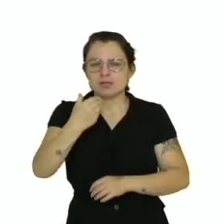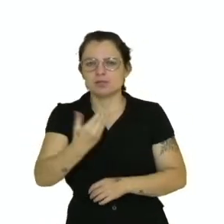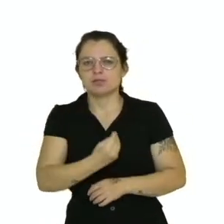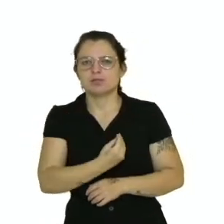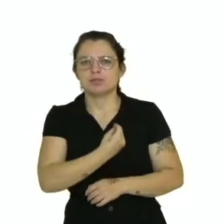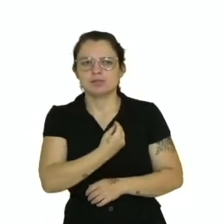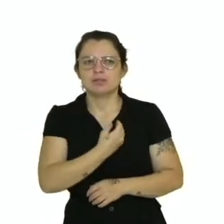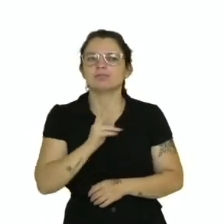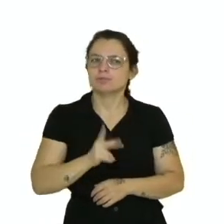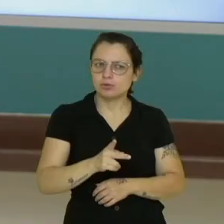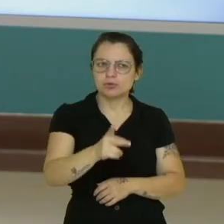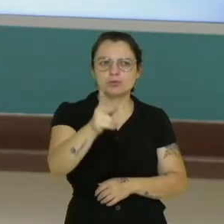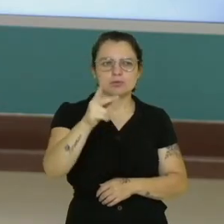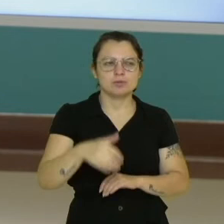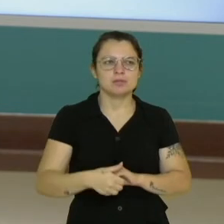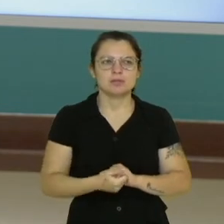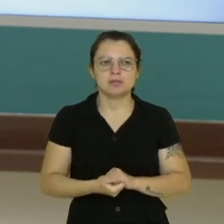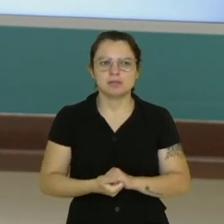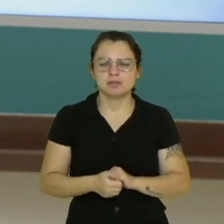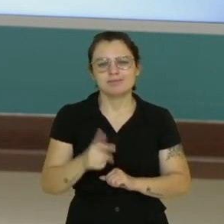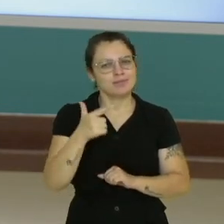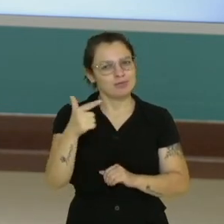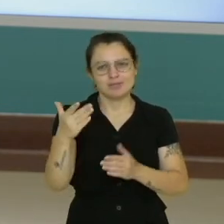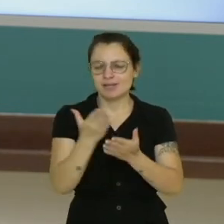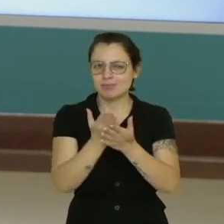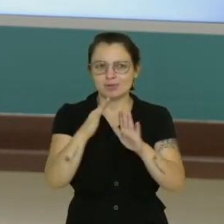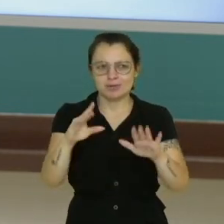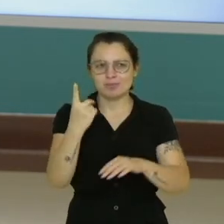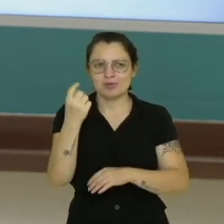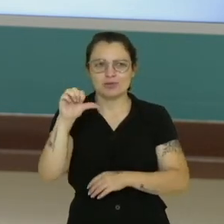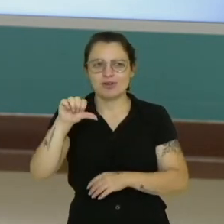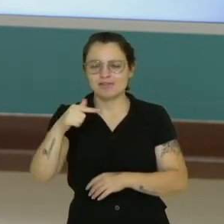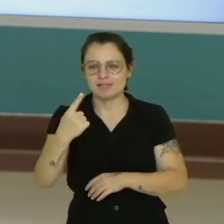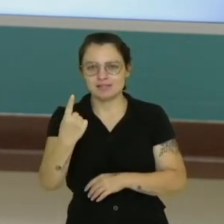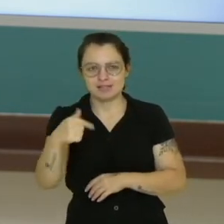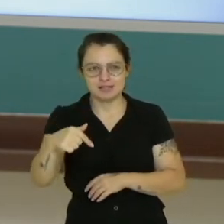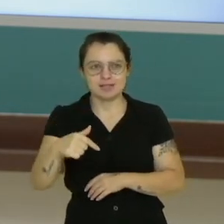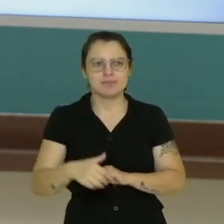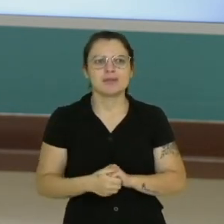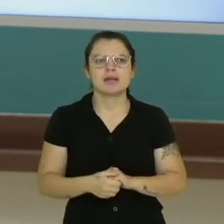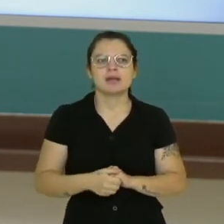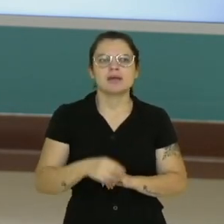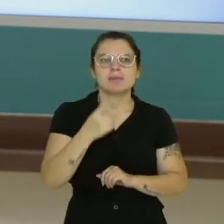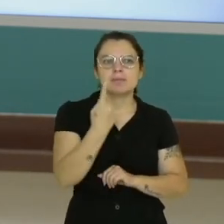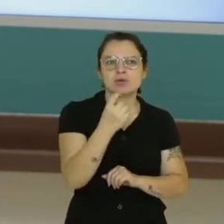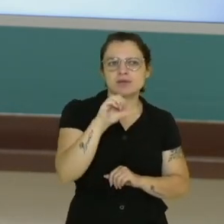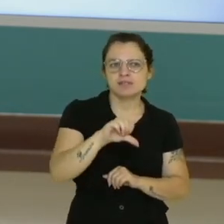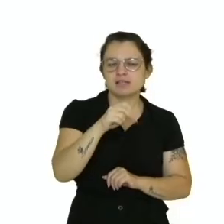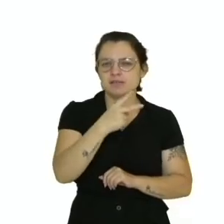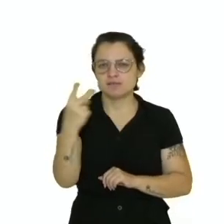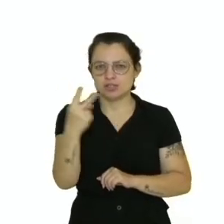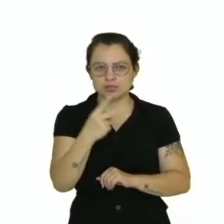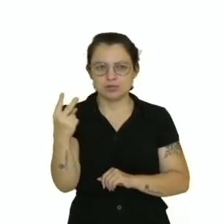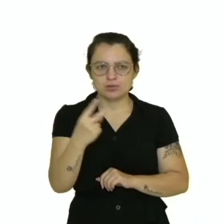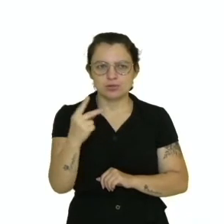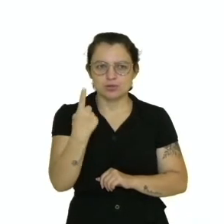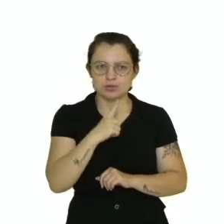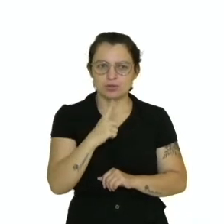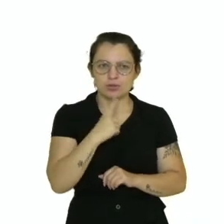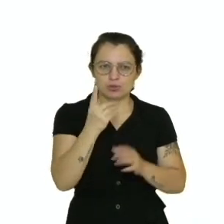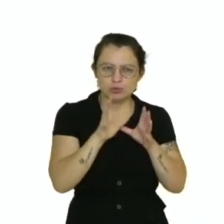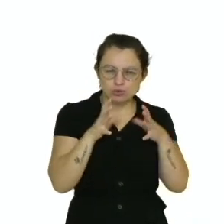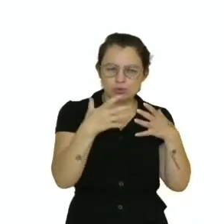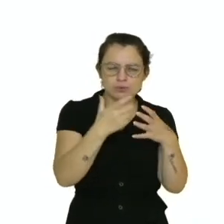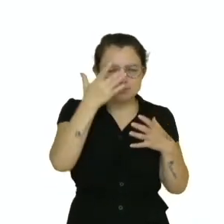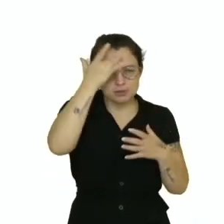trabalho prosseguiram. Então não foi muita coisa resolvida não em 1917. Em março de 1922, um grupo composto de